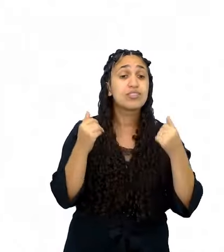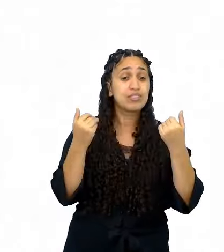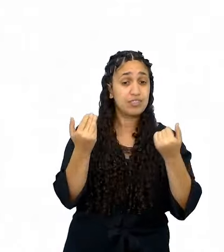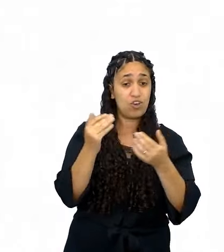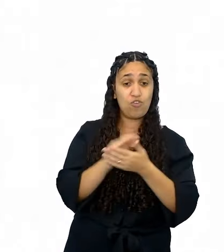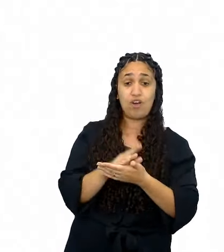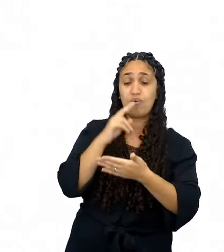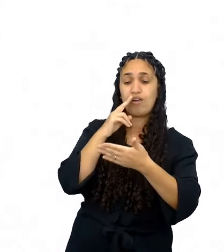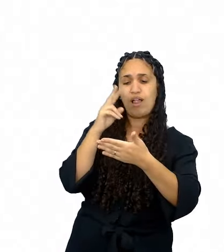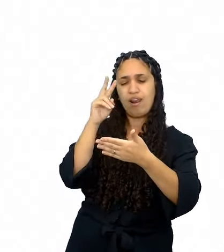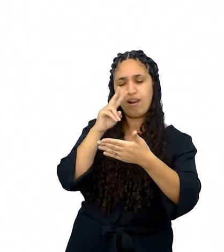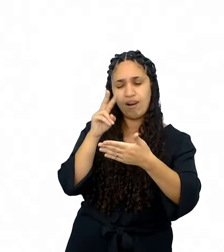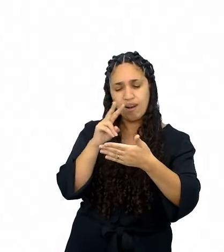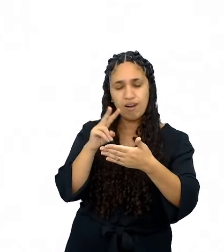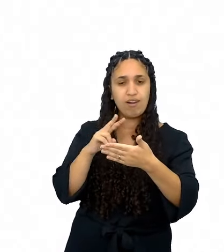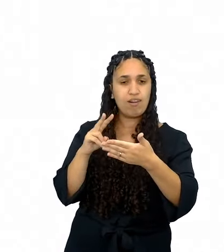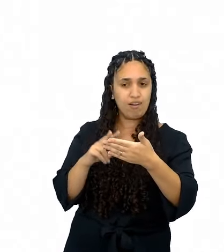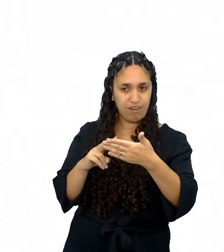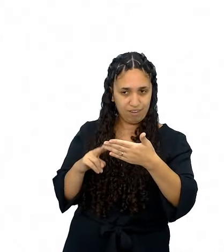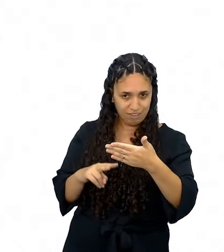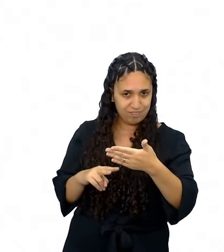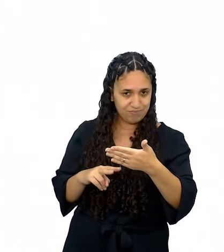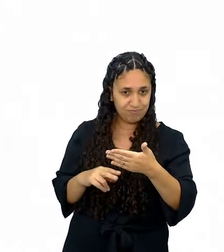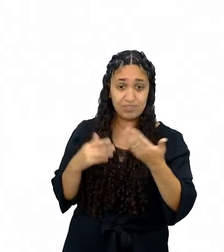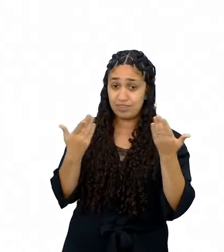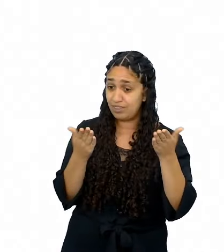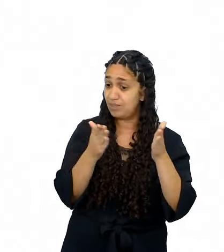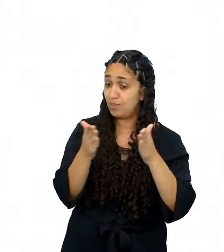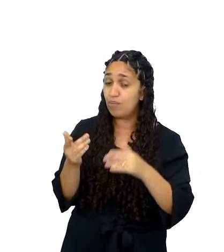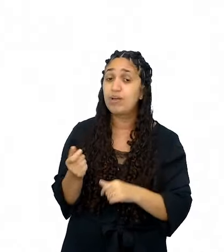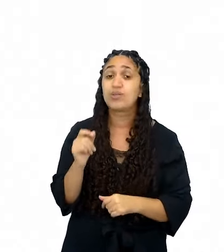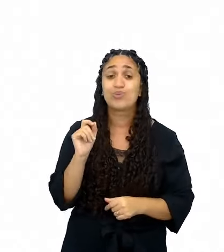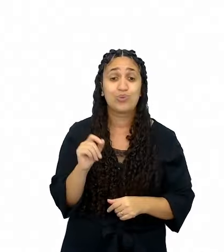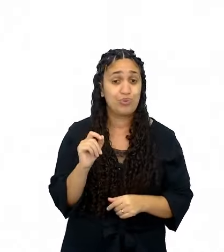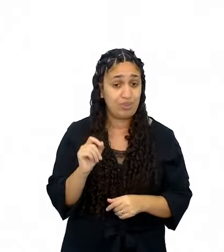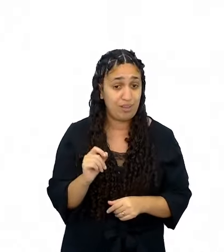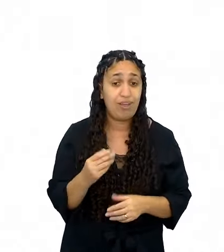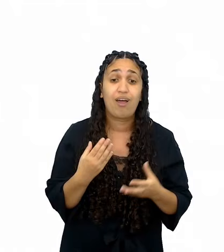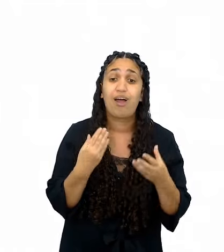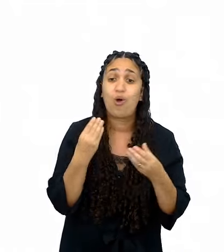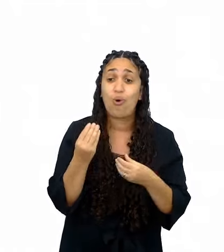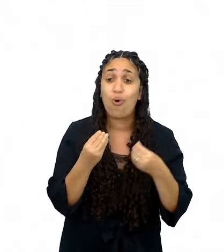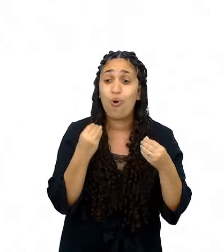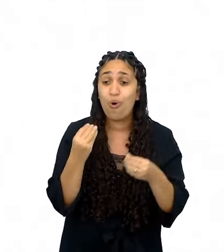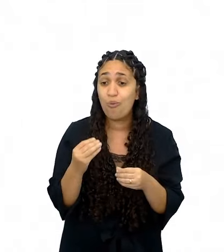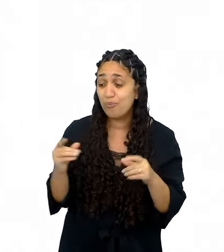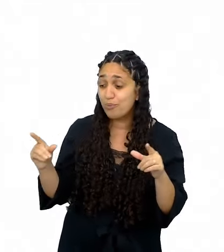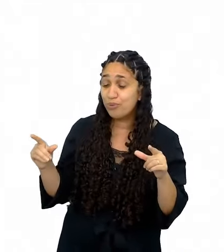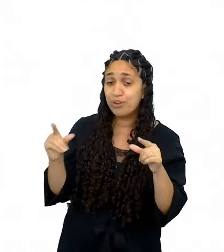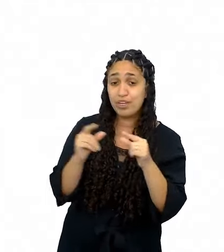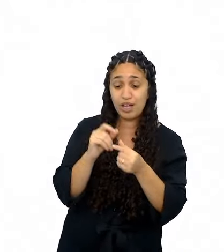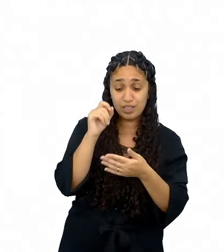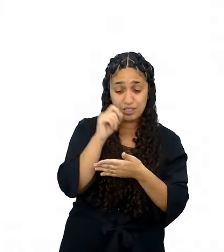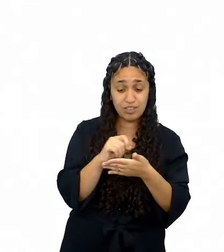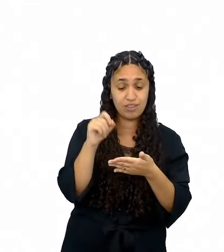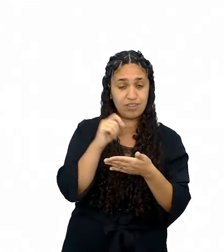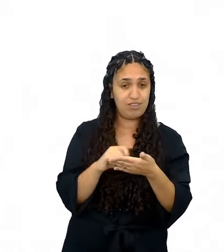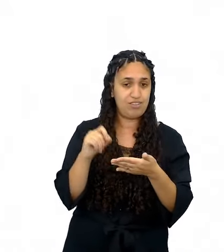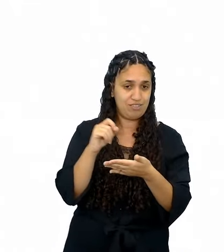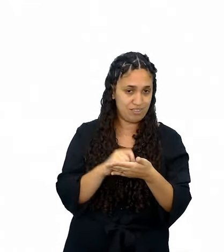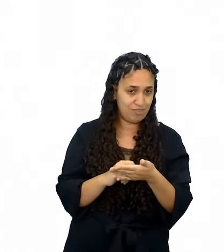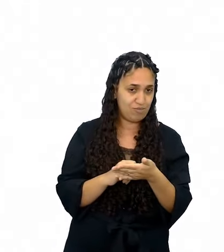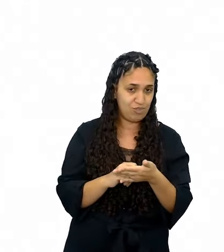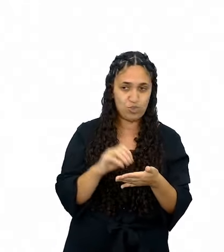resumo será escrito. Será que basta escrever na lousa as partes sem pensar na ligação entre elas?